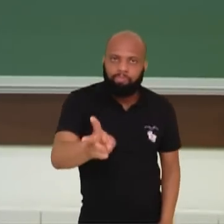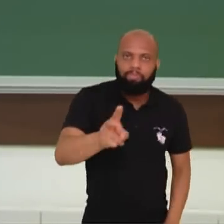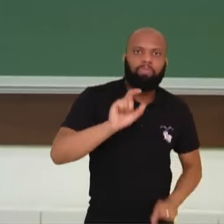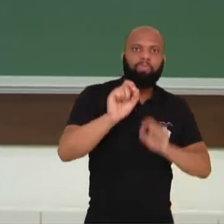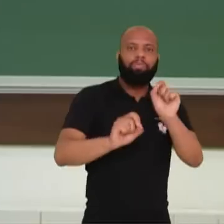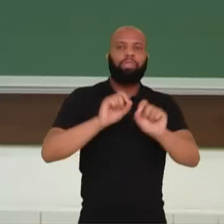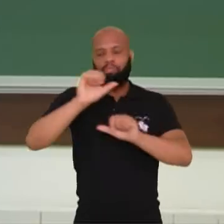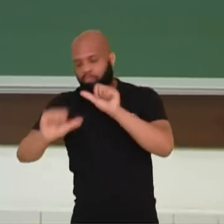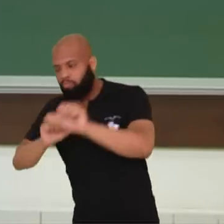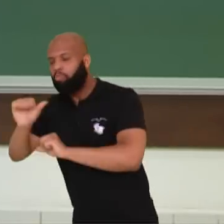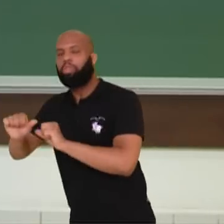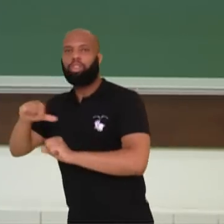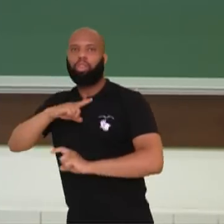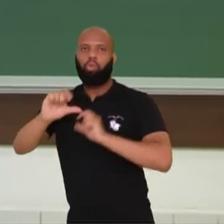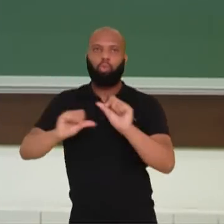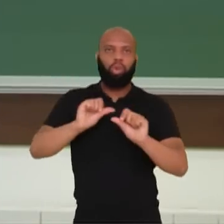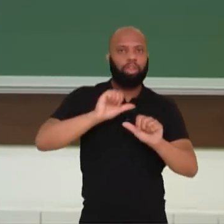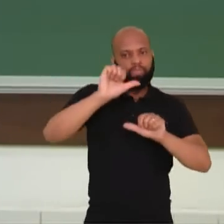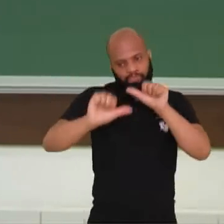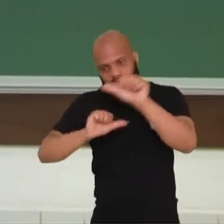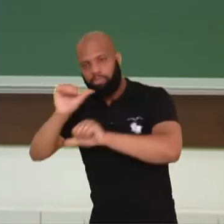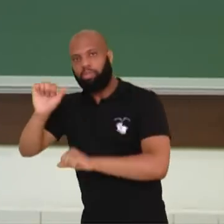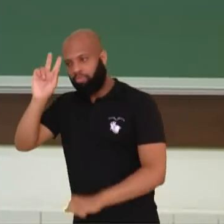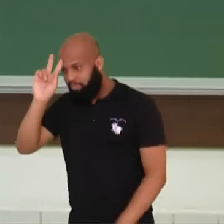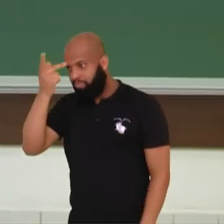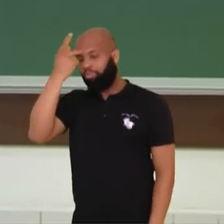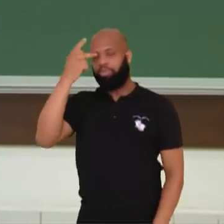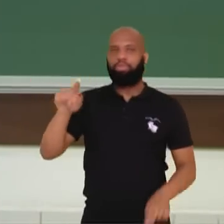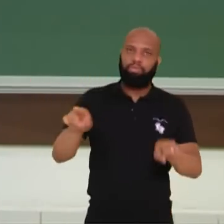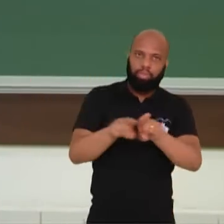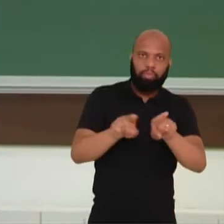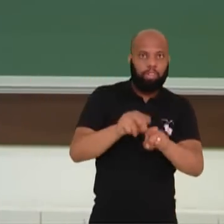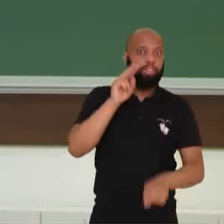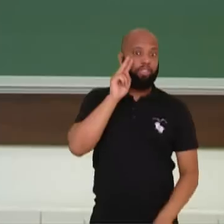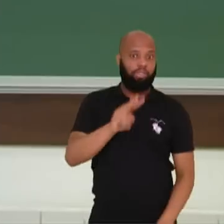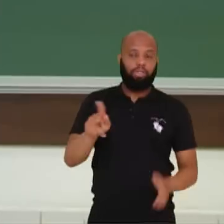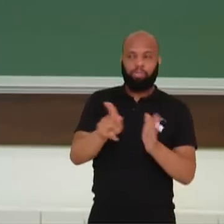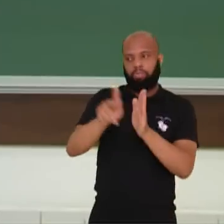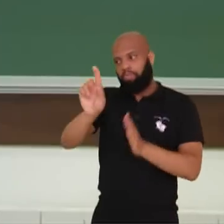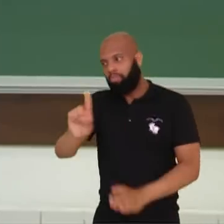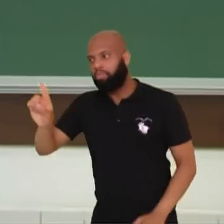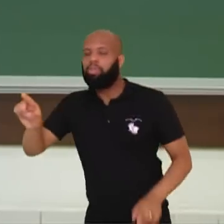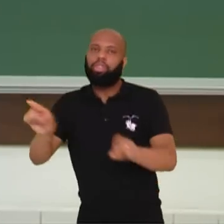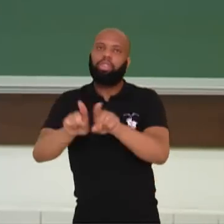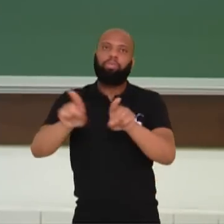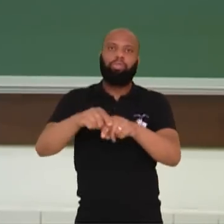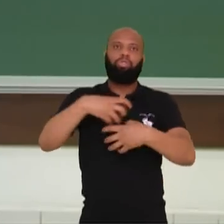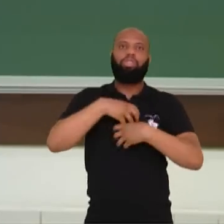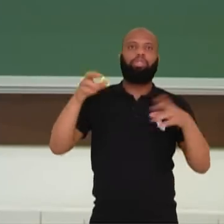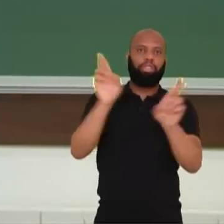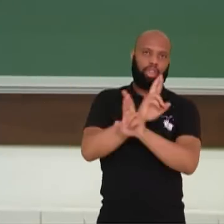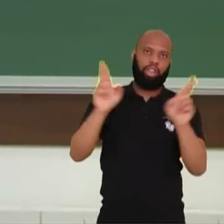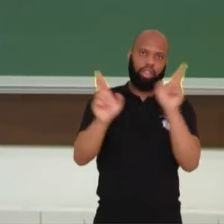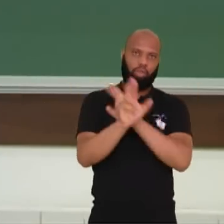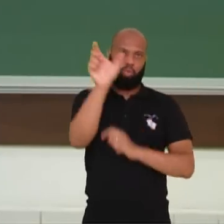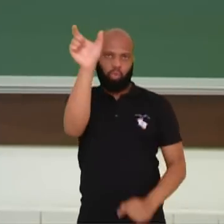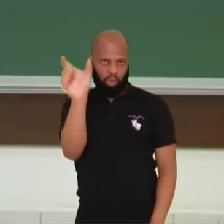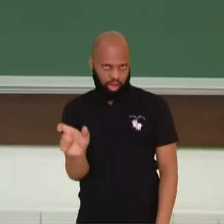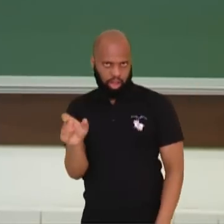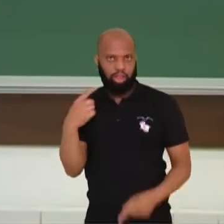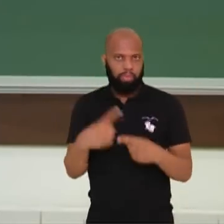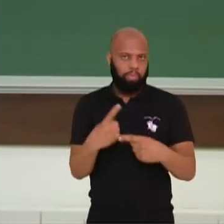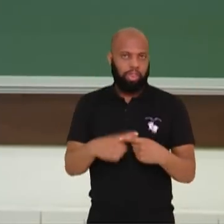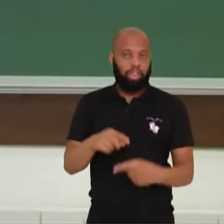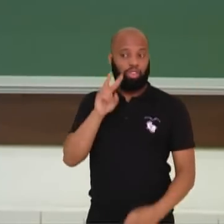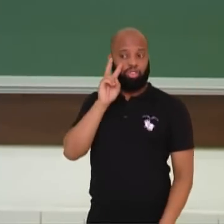é uma mudança, é uma transformação na maneira de se ver a divindade e na maneira de se relacionar com ela, na maneira de ver a